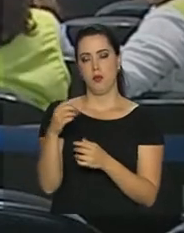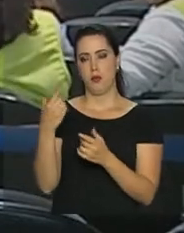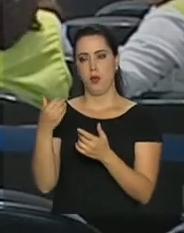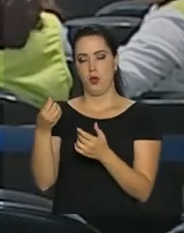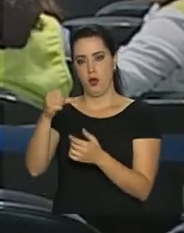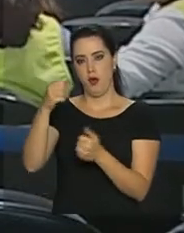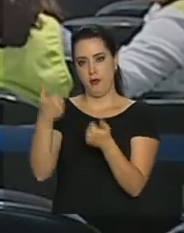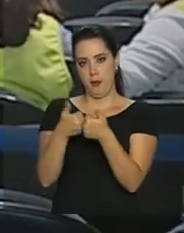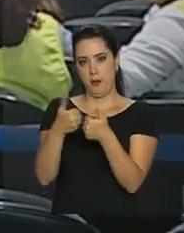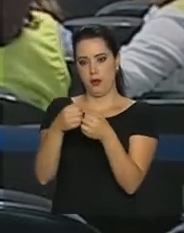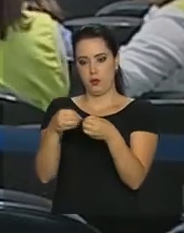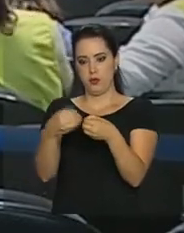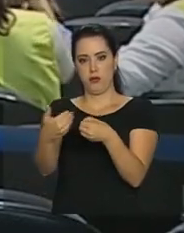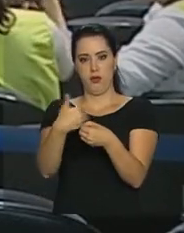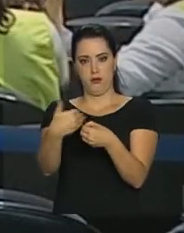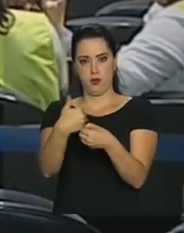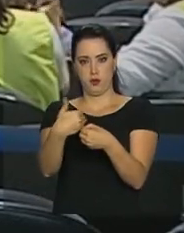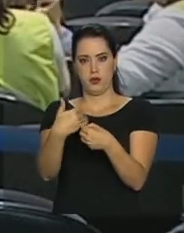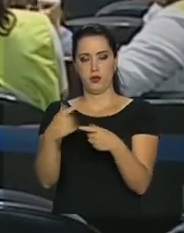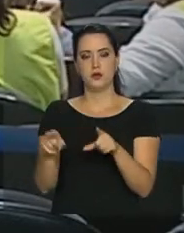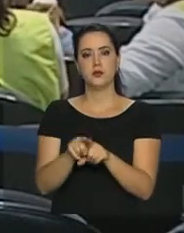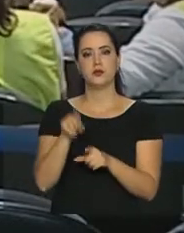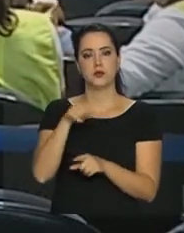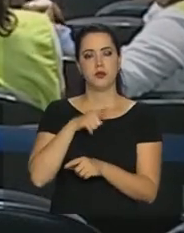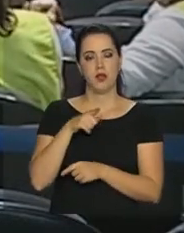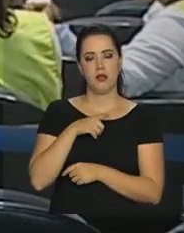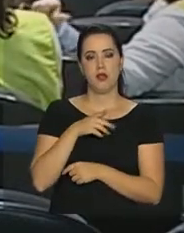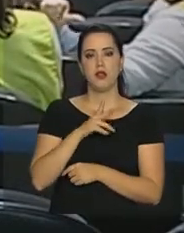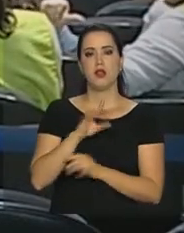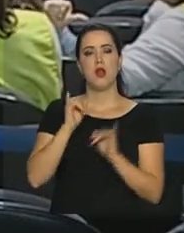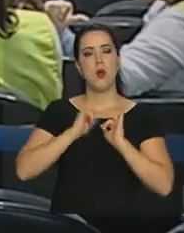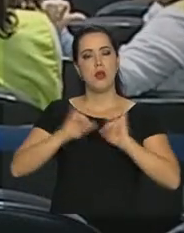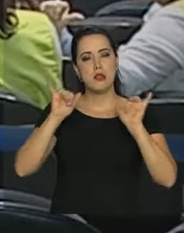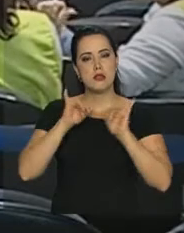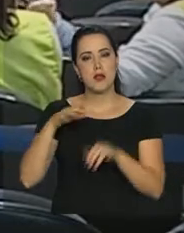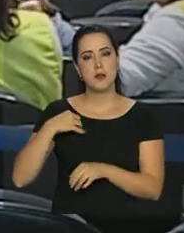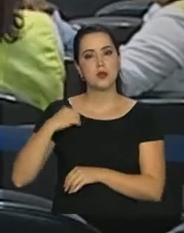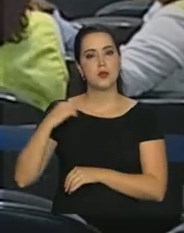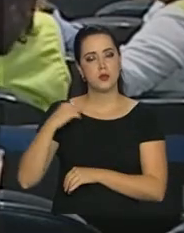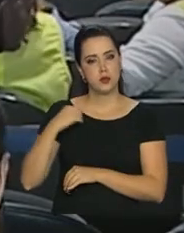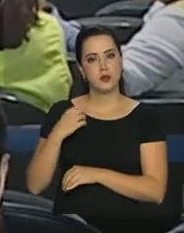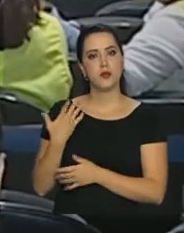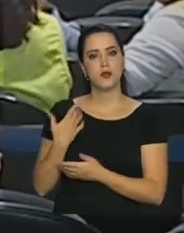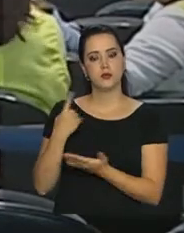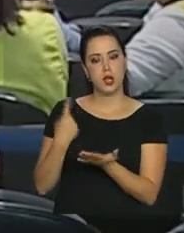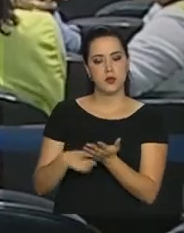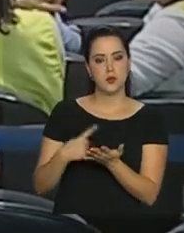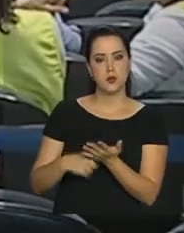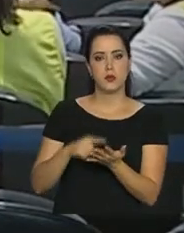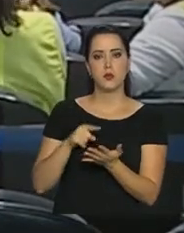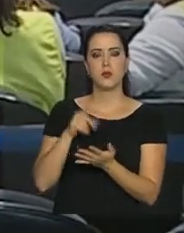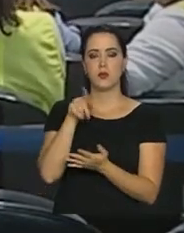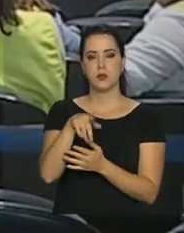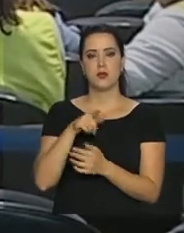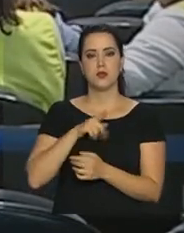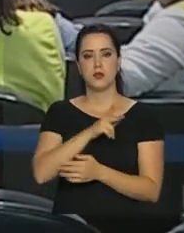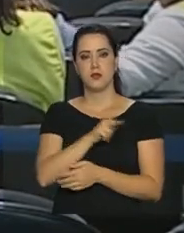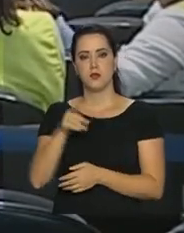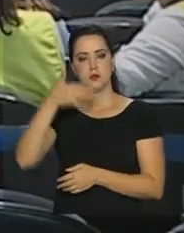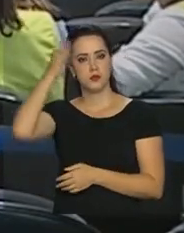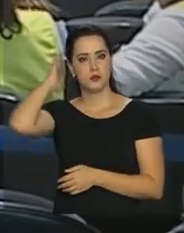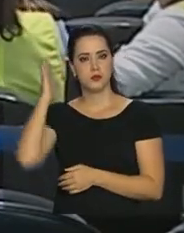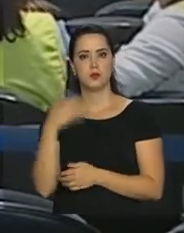dos voluntários como você bem lembrou carla contou com a presença do presidente michel temer que reiterou os compromissos do brasil com o